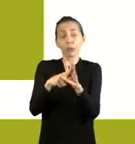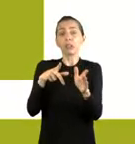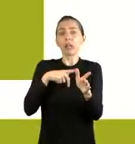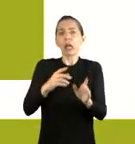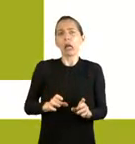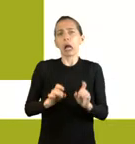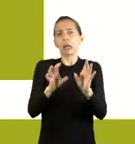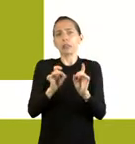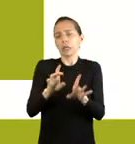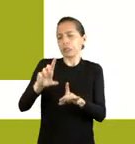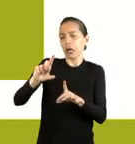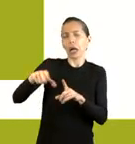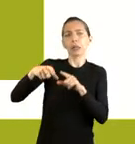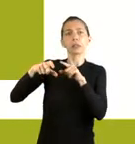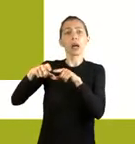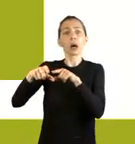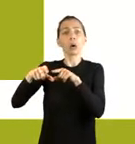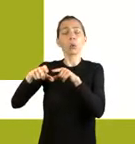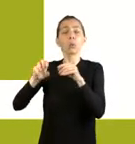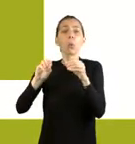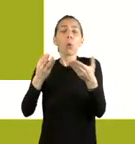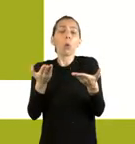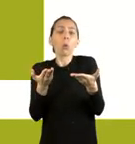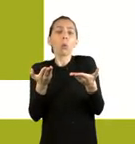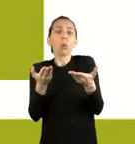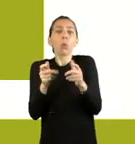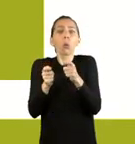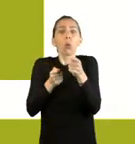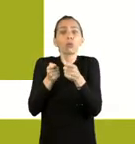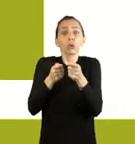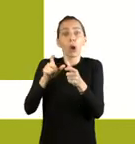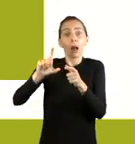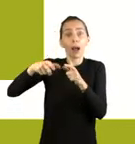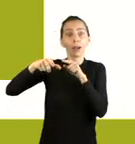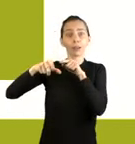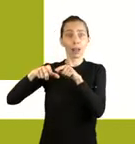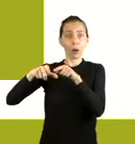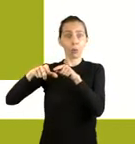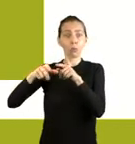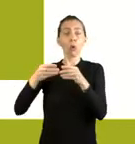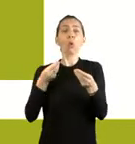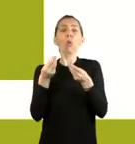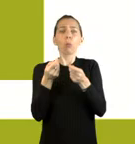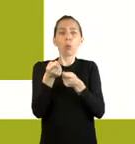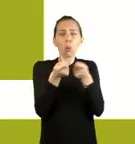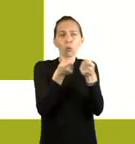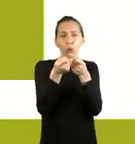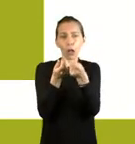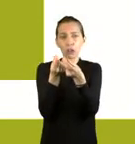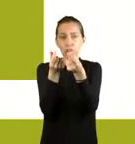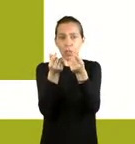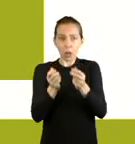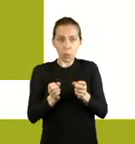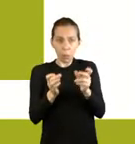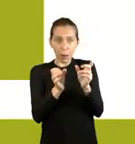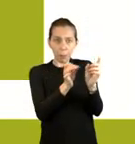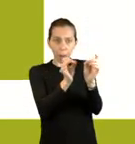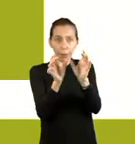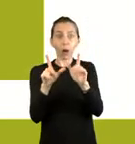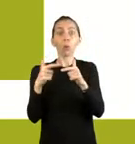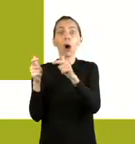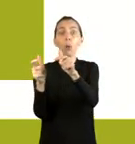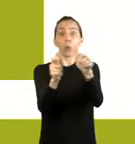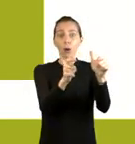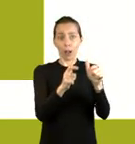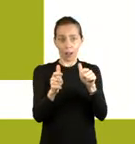gastar tudo no cartão. Tem como a gente controlar para onde esse dinheiro está indo. Então, a fase 2